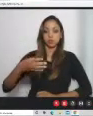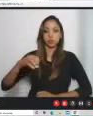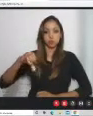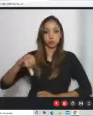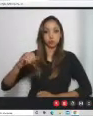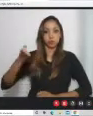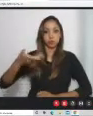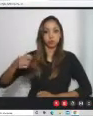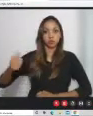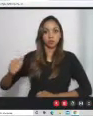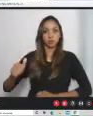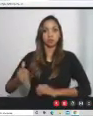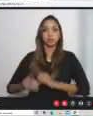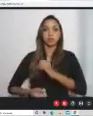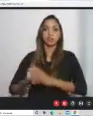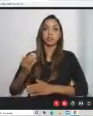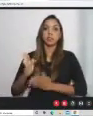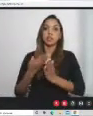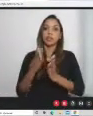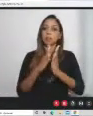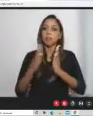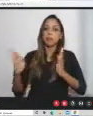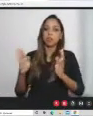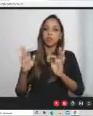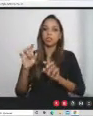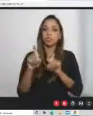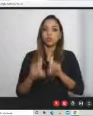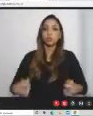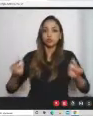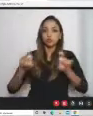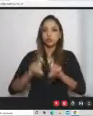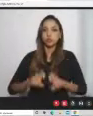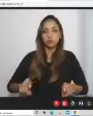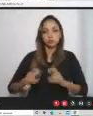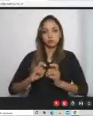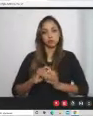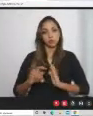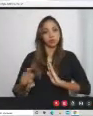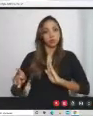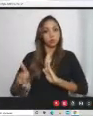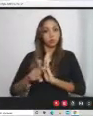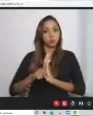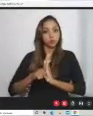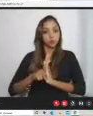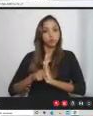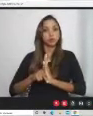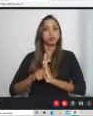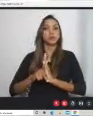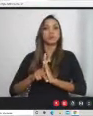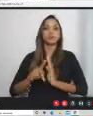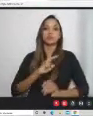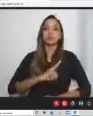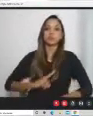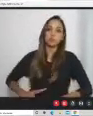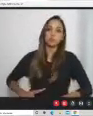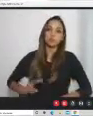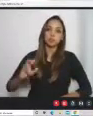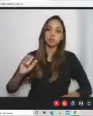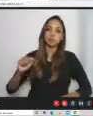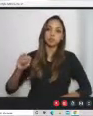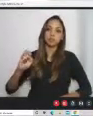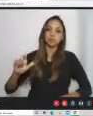149/2021. Cria a Biblioteca Digital Municipal e da outras providências. Autor, Poder Legislativo Municipal, vereadora Ana Carolina